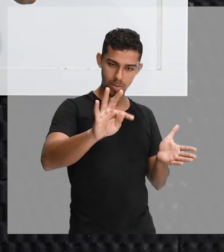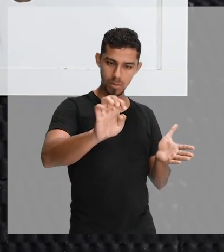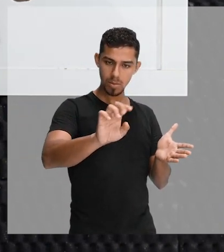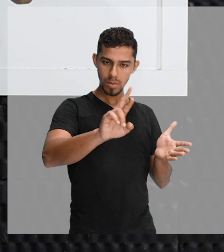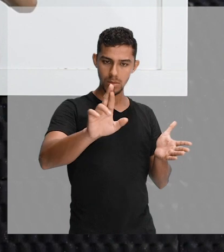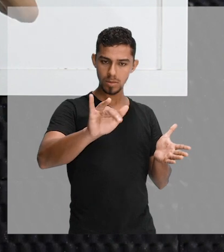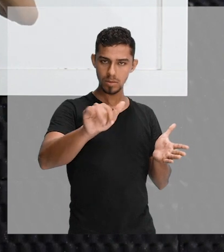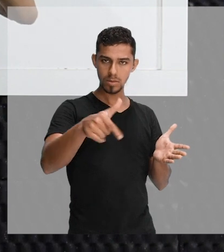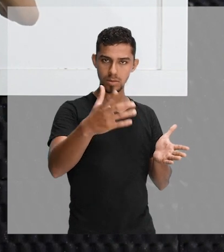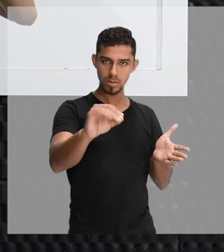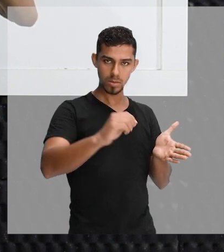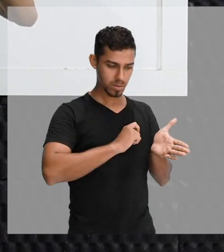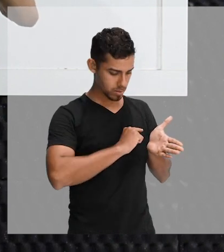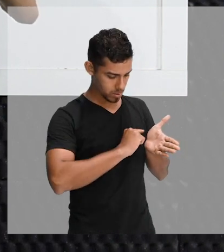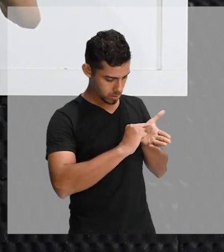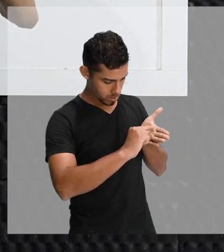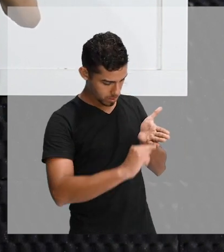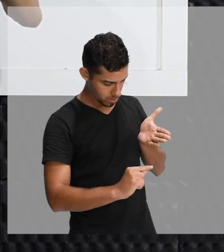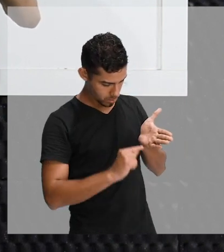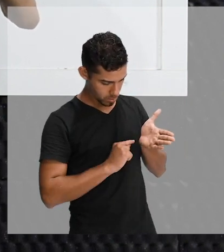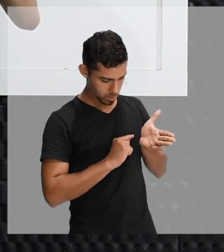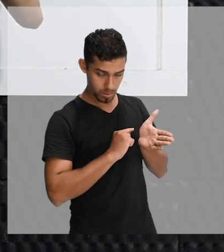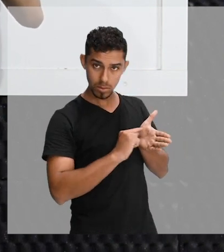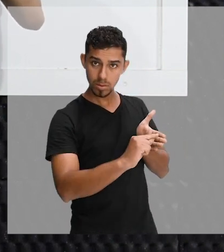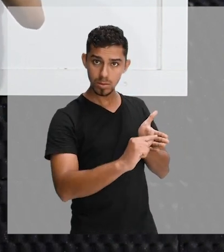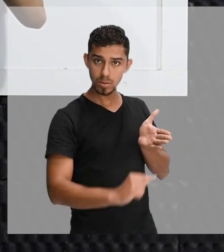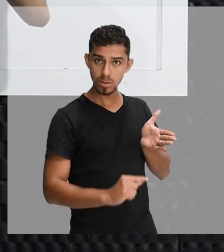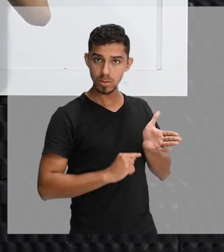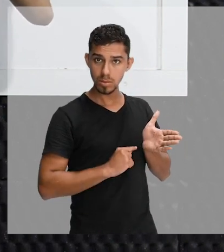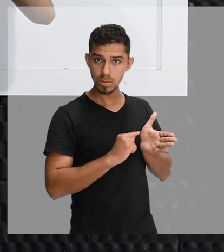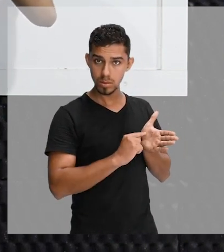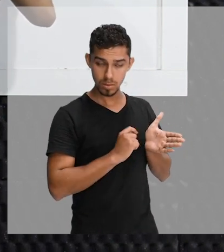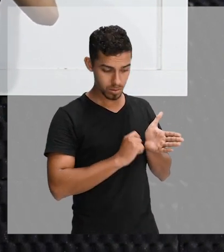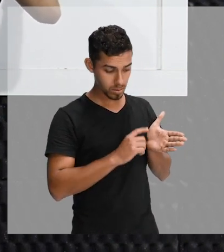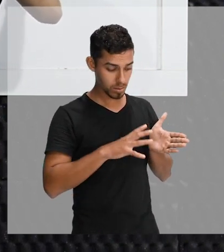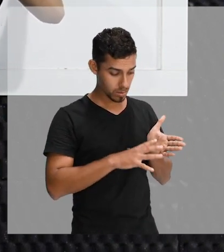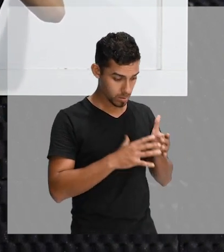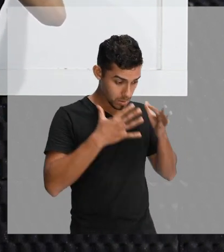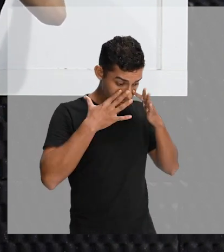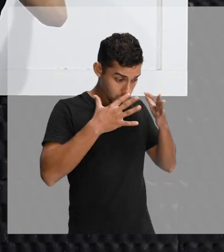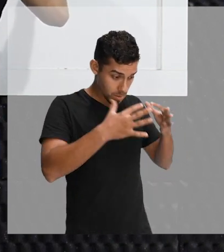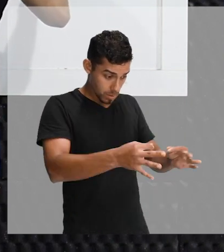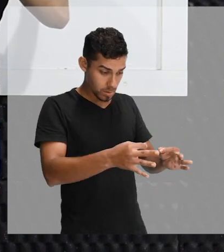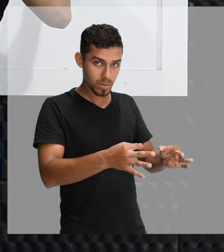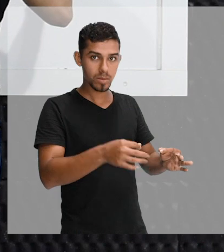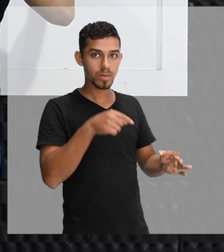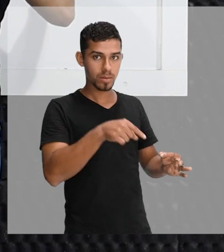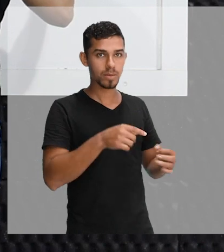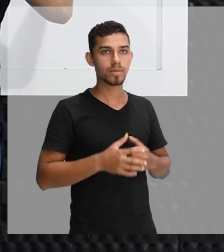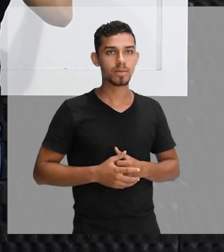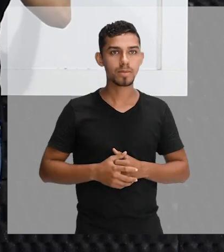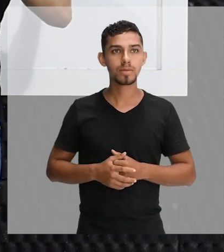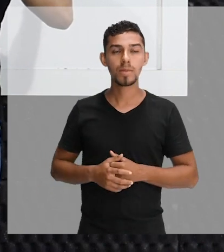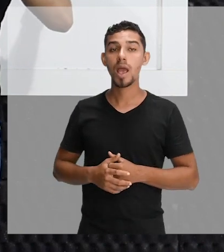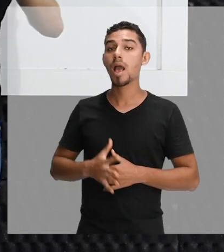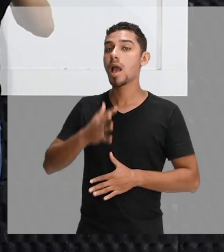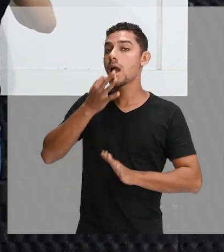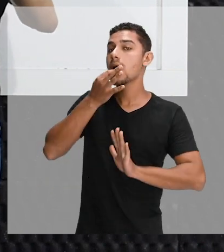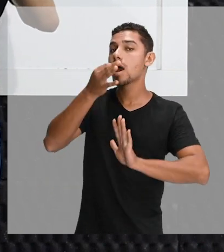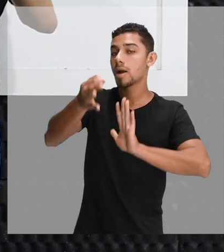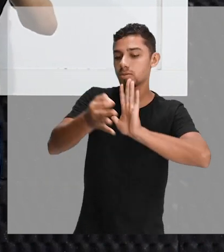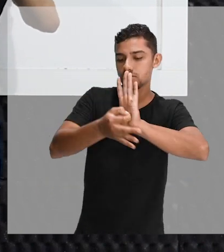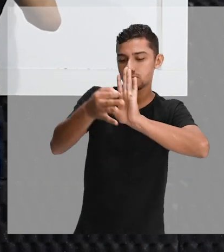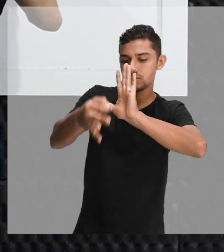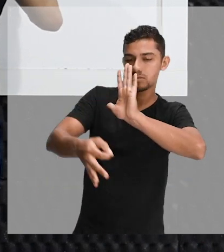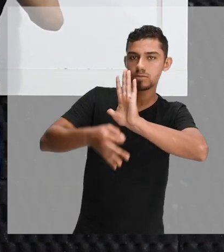colocar isso aqui dentro, claro, da sua argumentação científica. Olha aqui, ó.